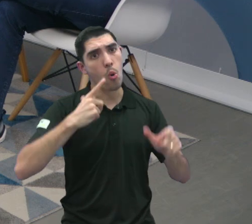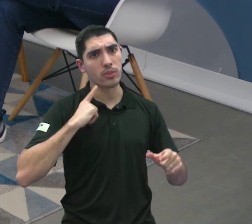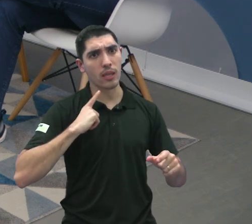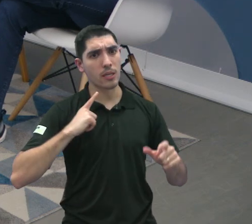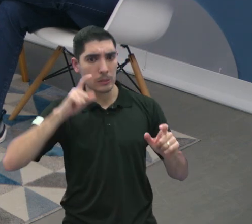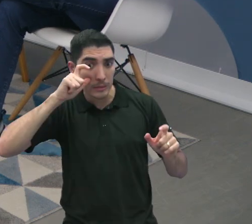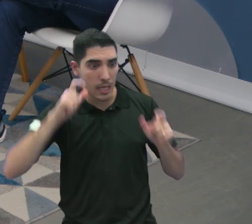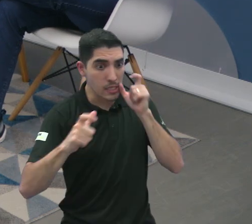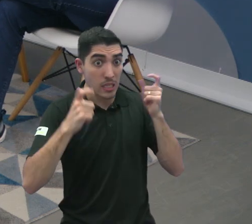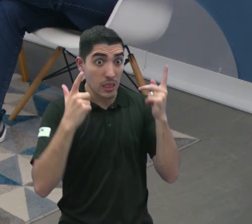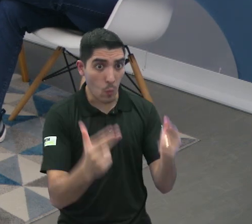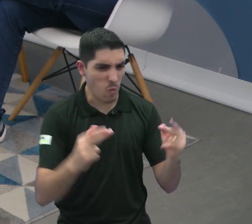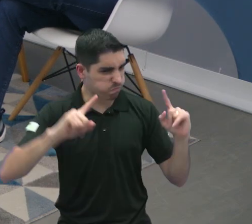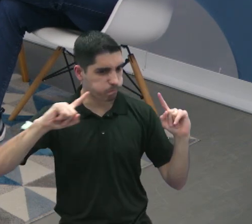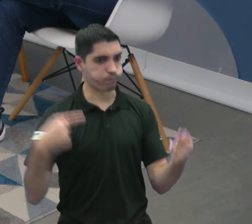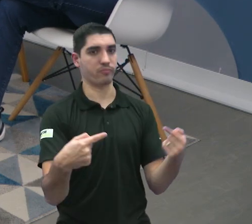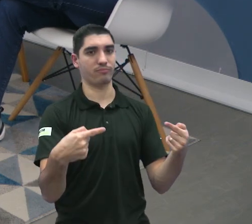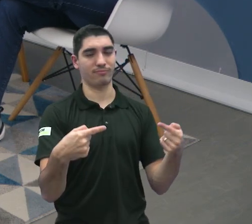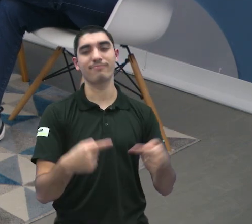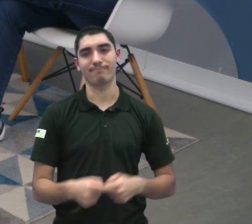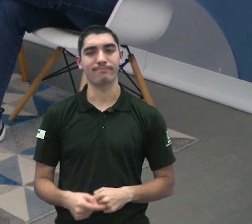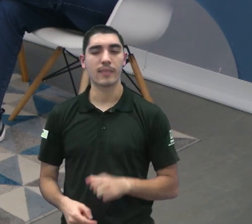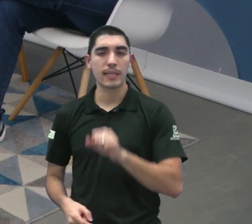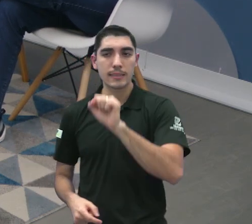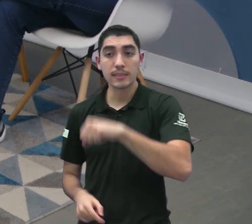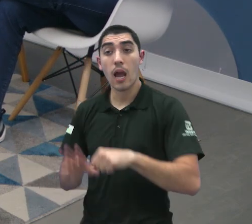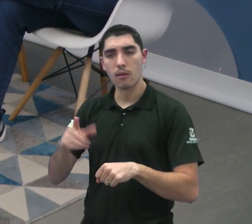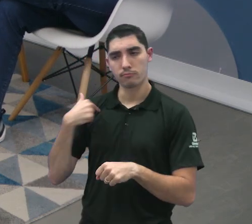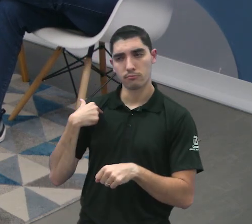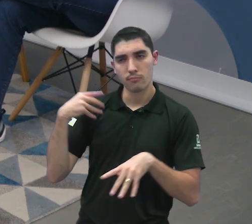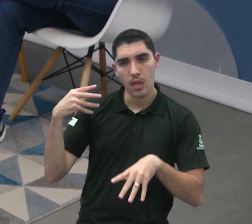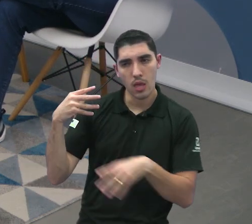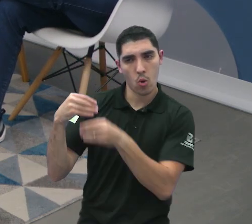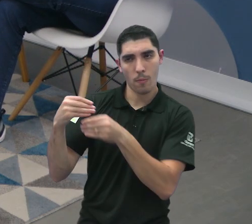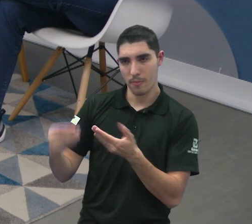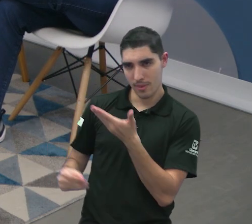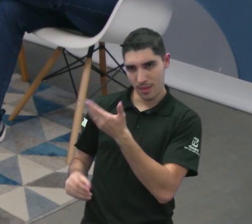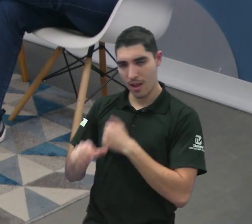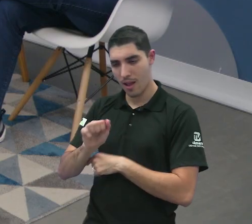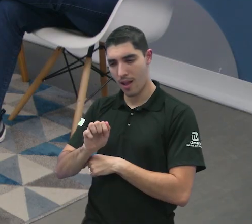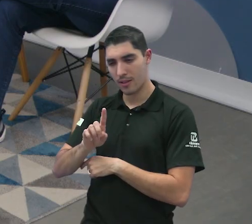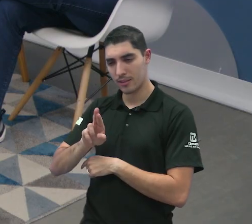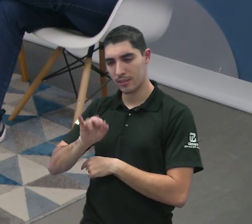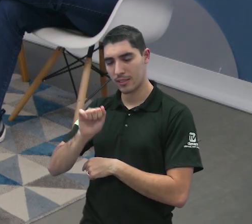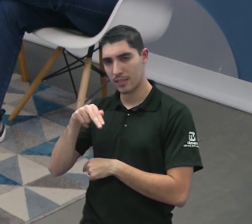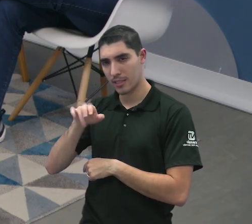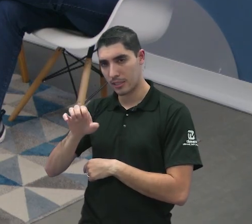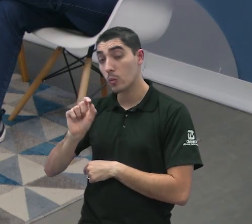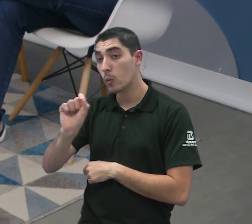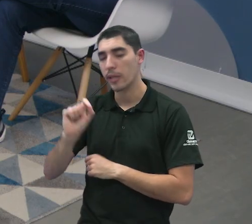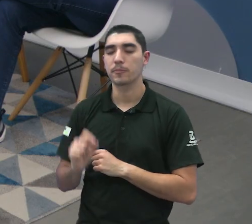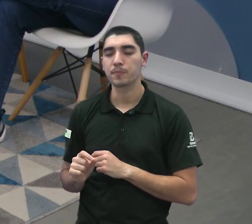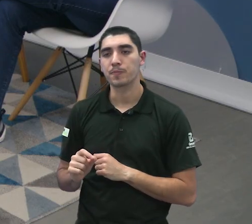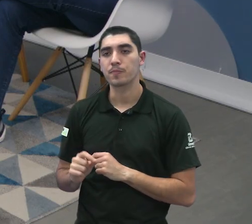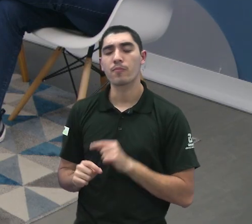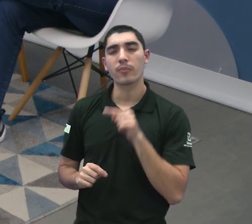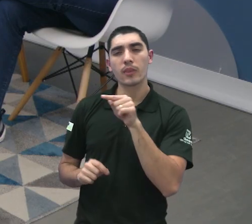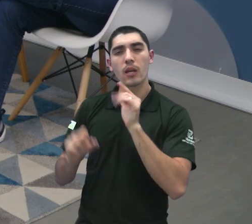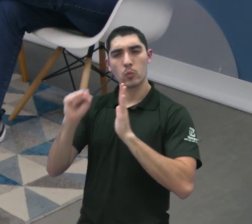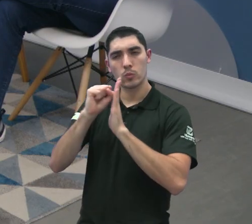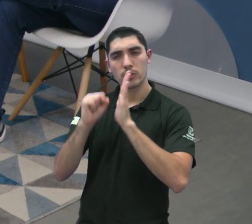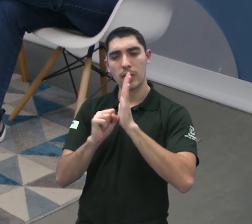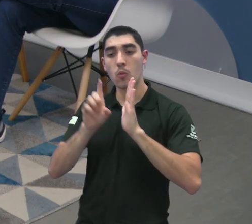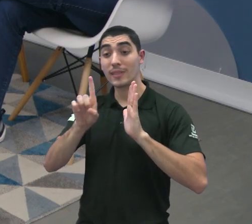certeza, Marvin, só complementando inclusive a Adriane, É muito interessante observar que a partir do século